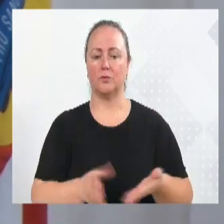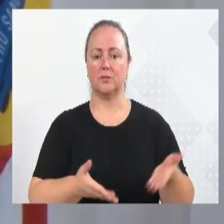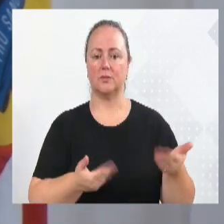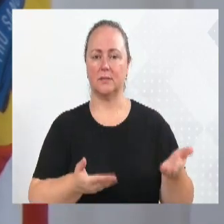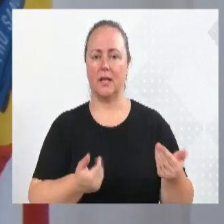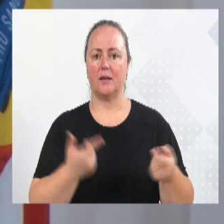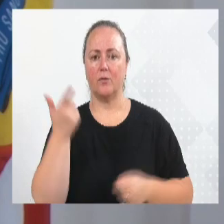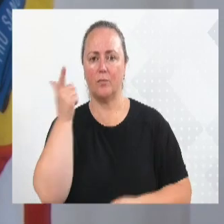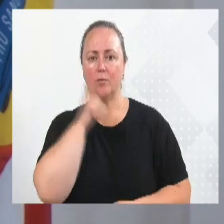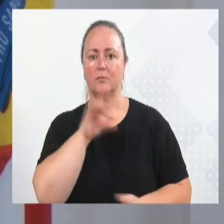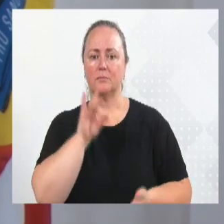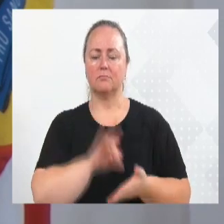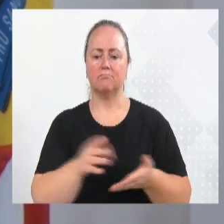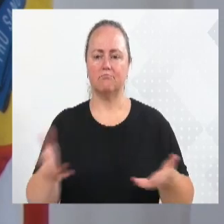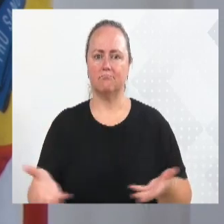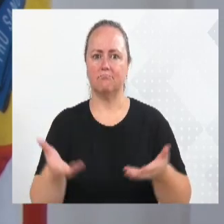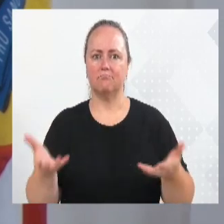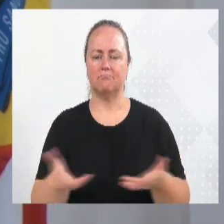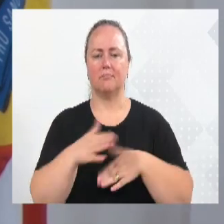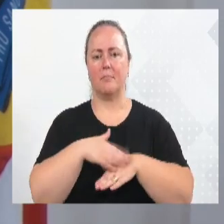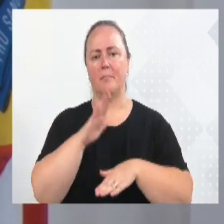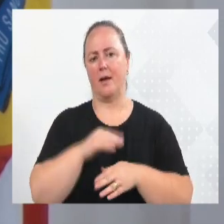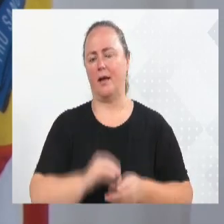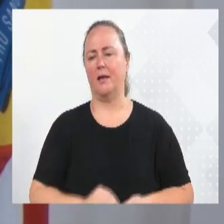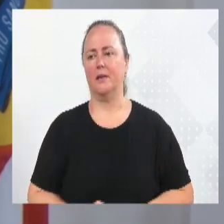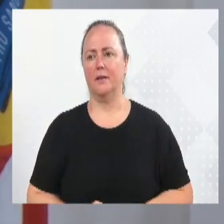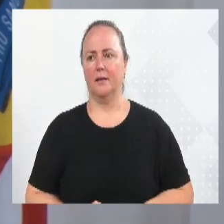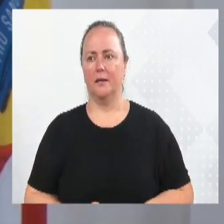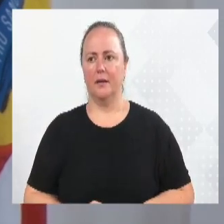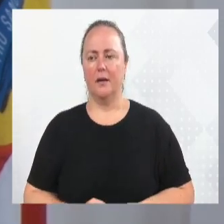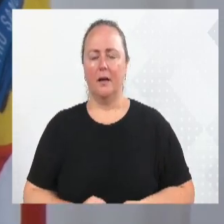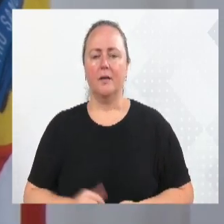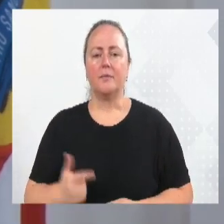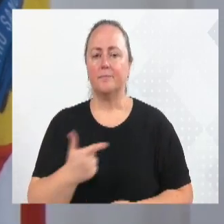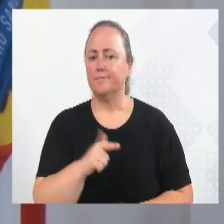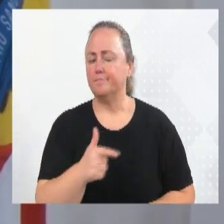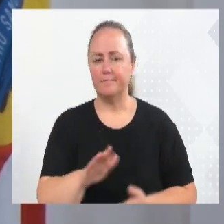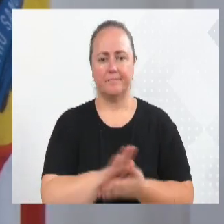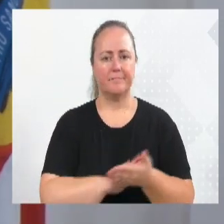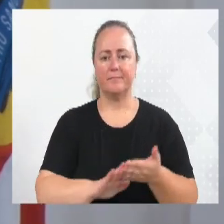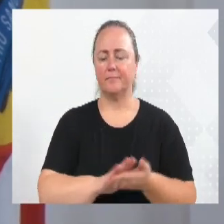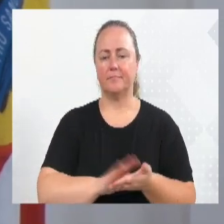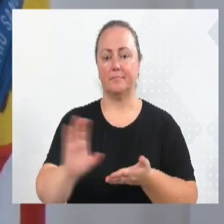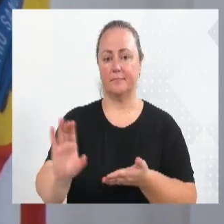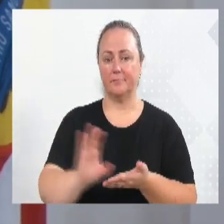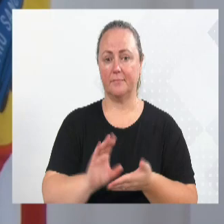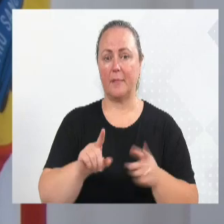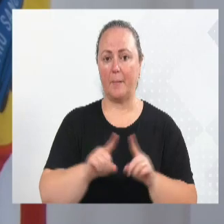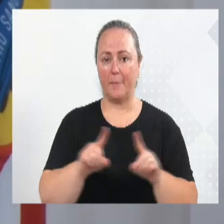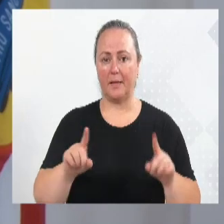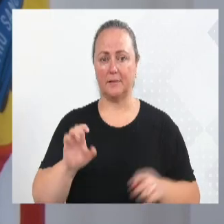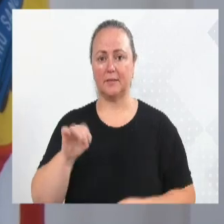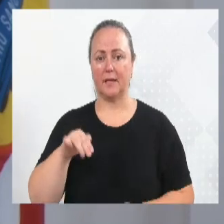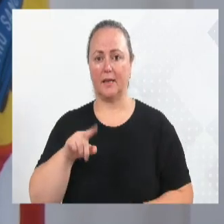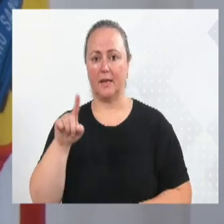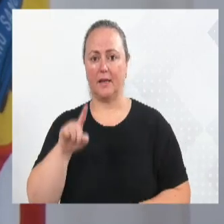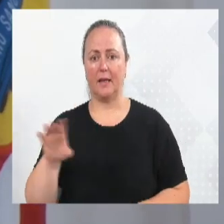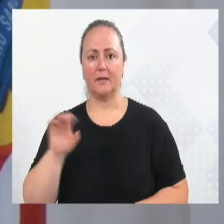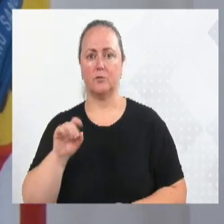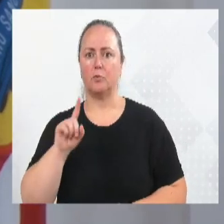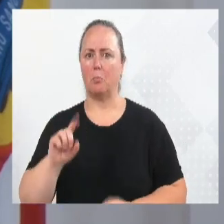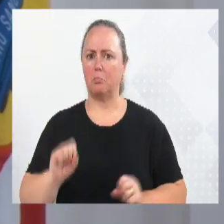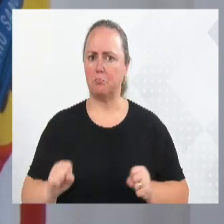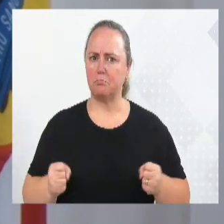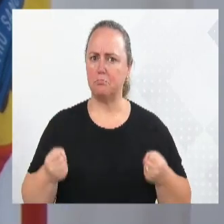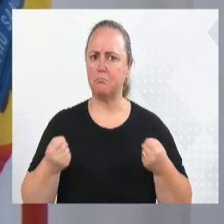que a gente possa fomentar cada vez mais porque nesse momento mesmo sem as verbas quero destacar o esforço muito grande do Enzo na gerência da juventude